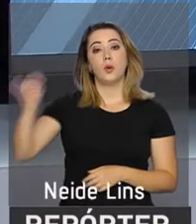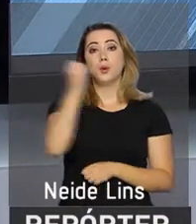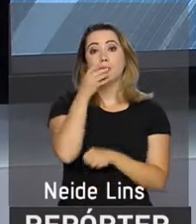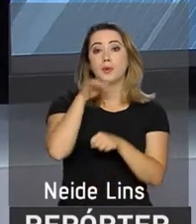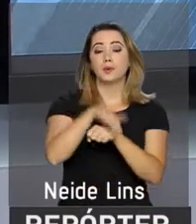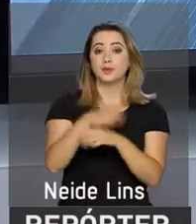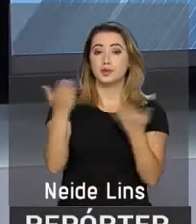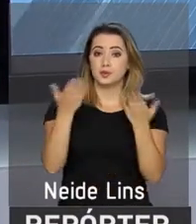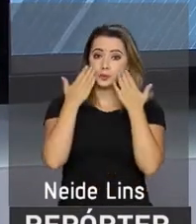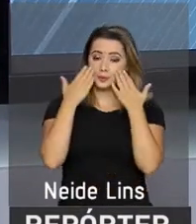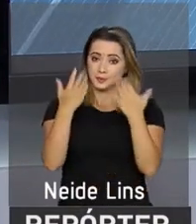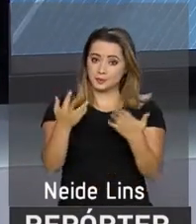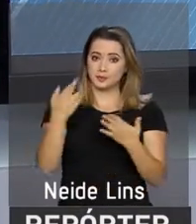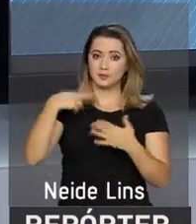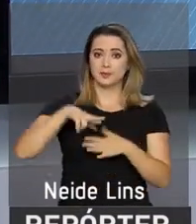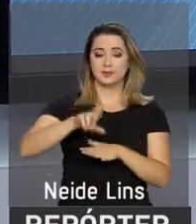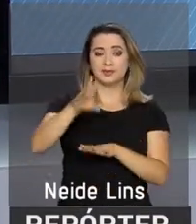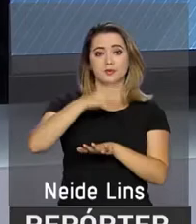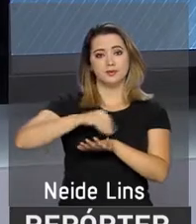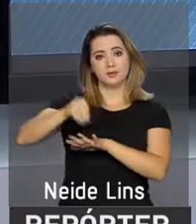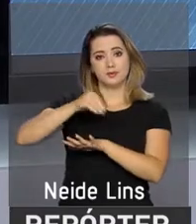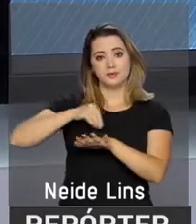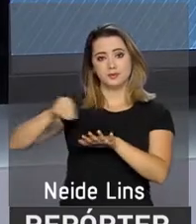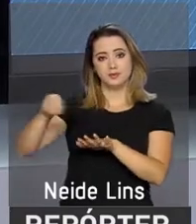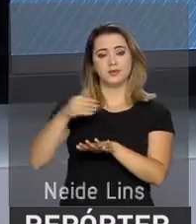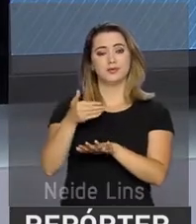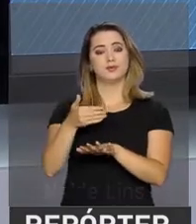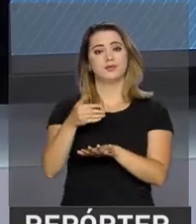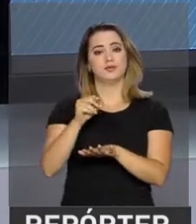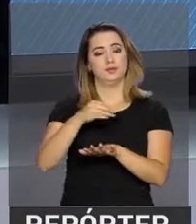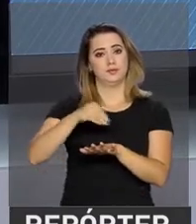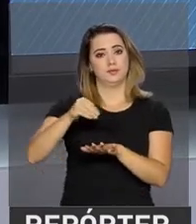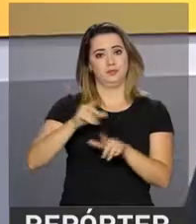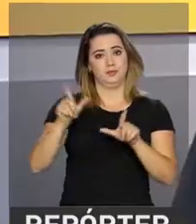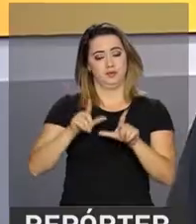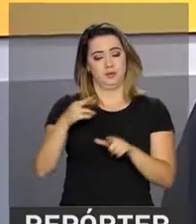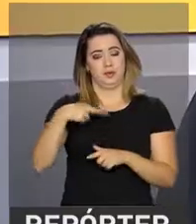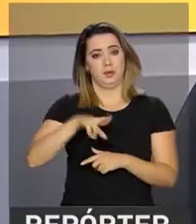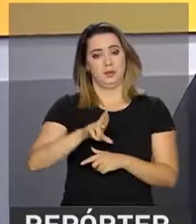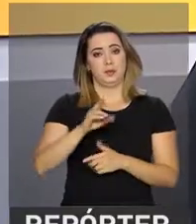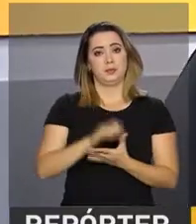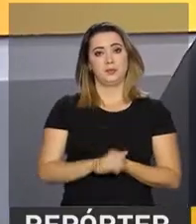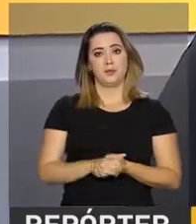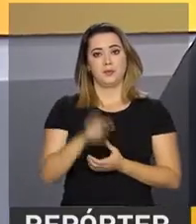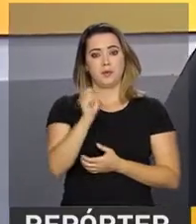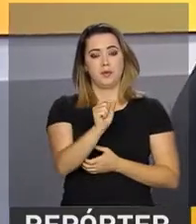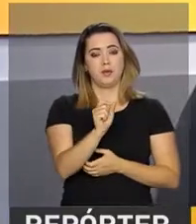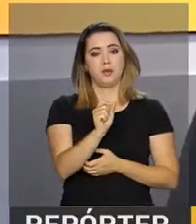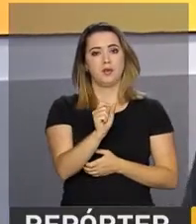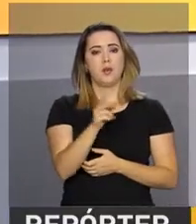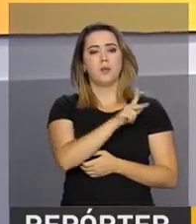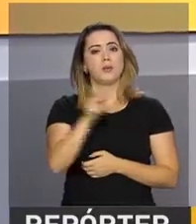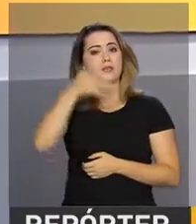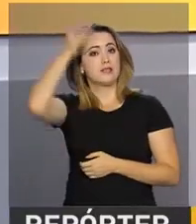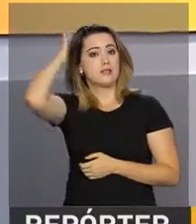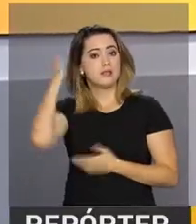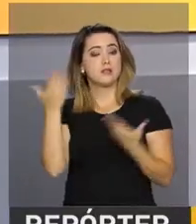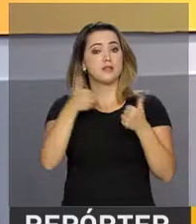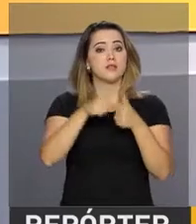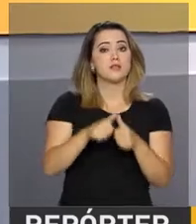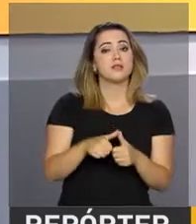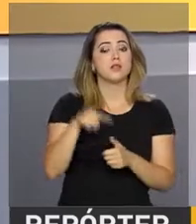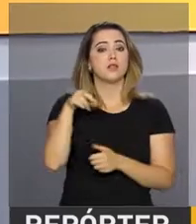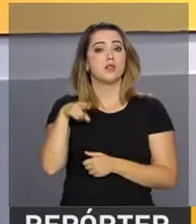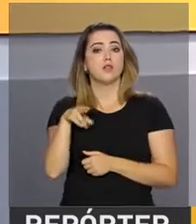Olá, boa noite. Começa agora mais uma edição do Repórter NBR. O presidente Michel Temer está em Nova York.